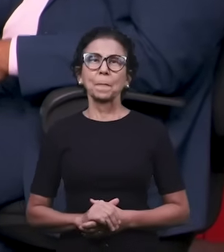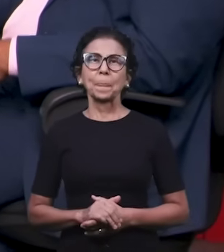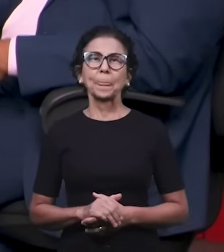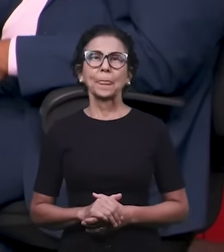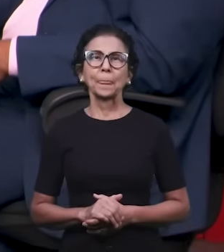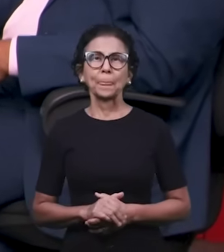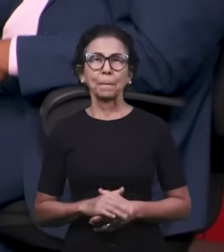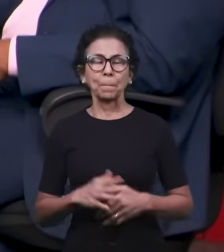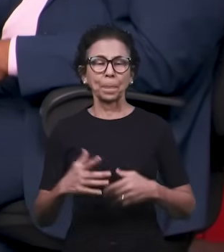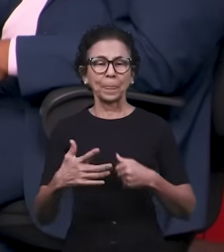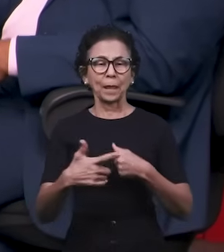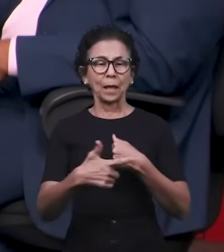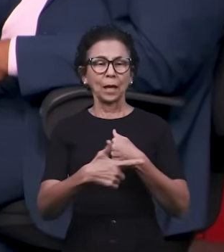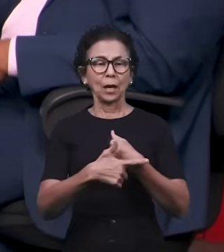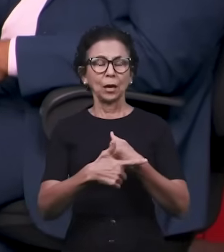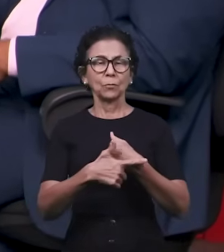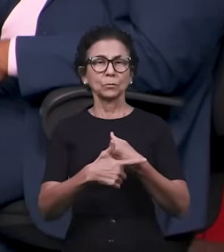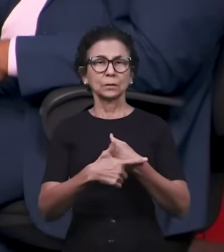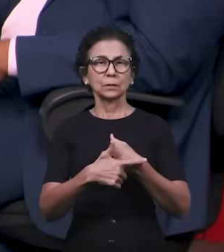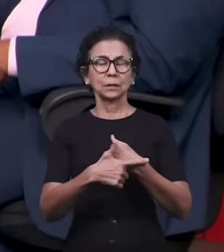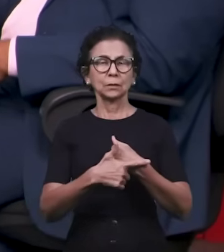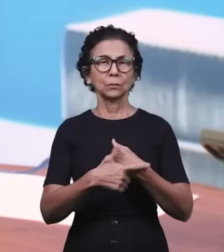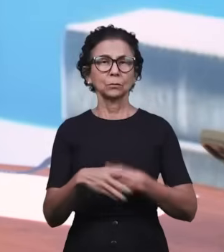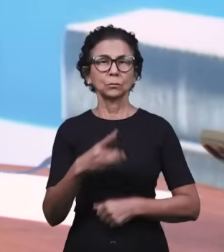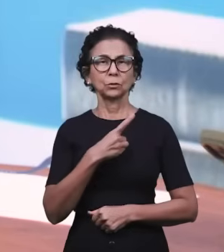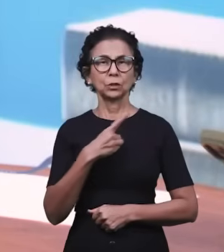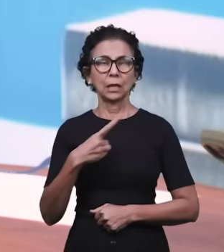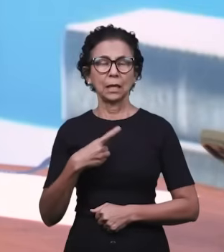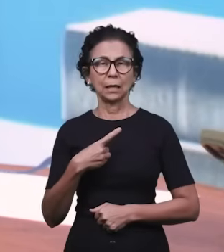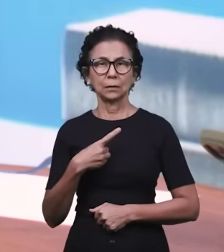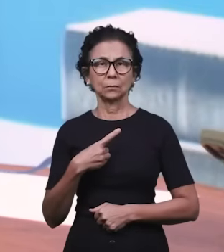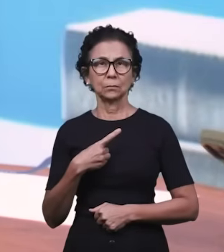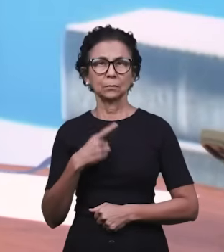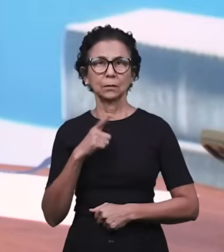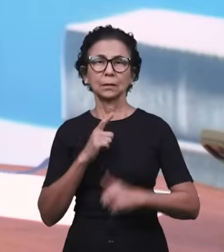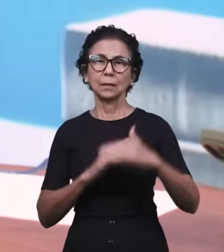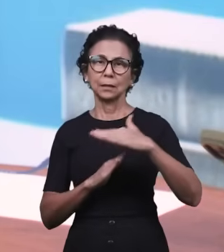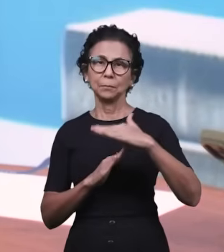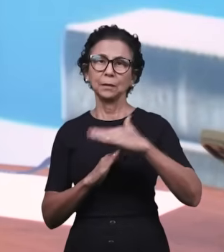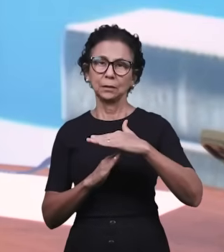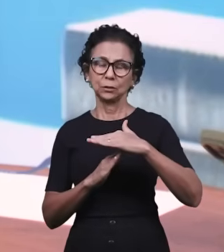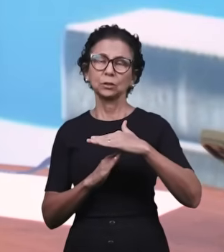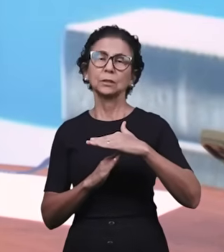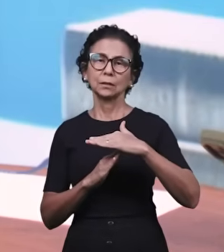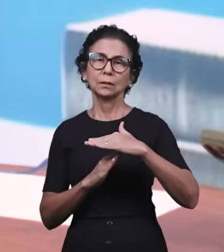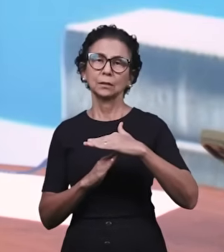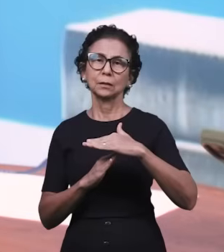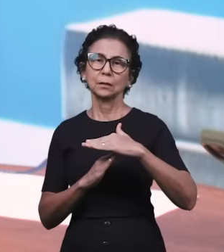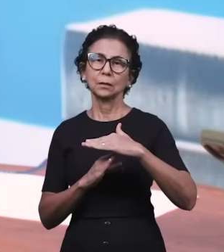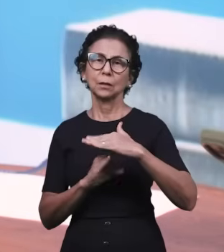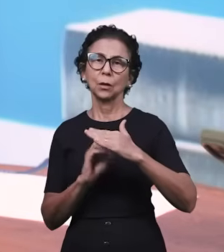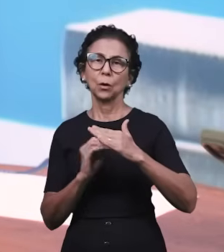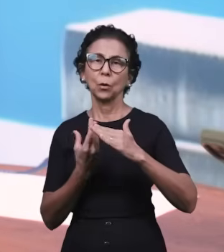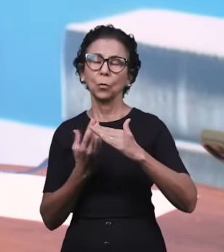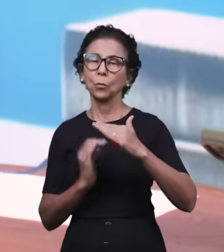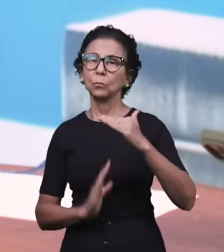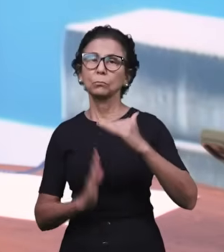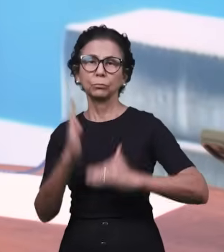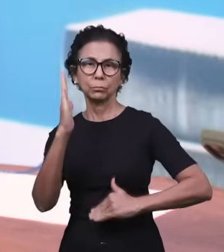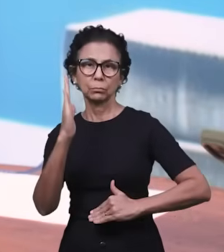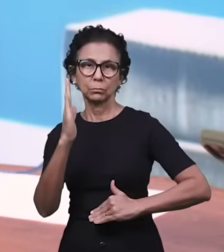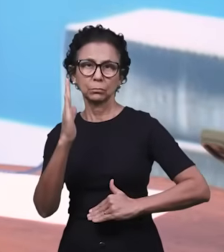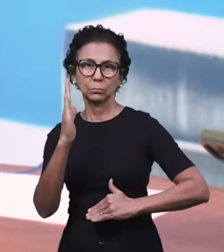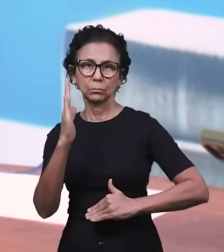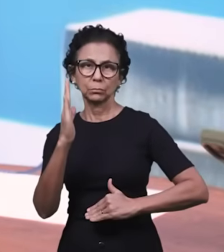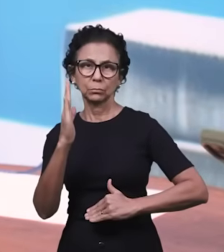âmbito do pastor, se fazer de pastor. Isso aí é um erro crucial, porque aquele diácono